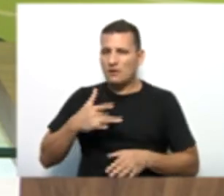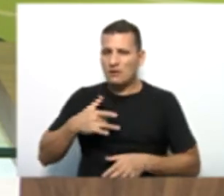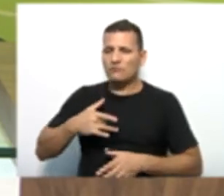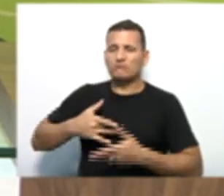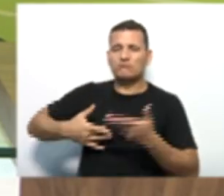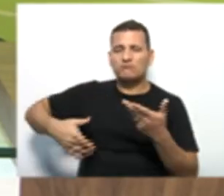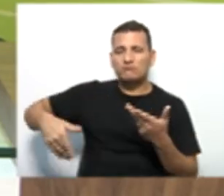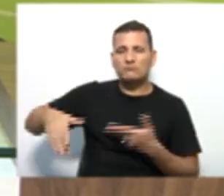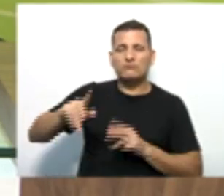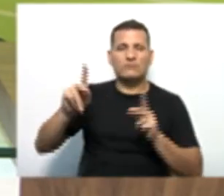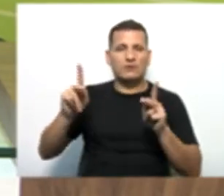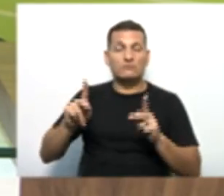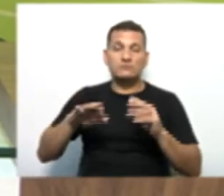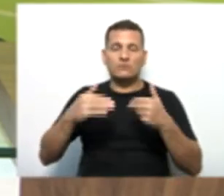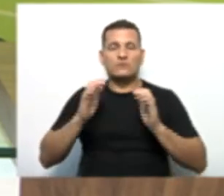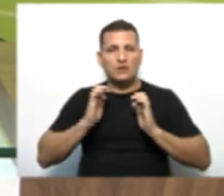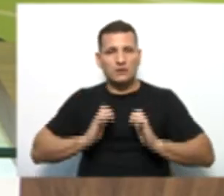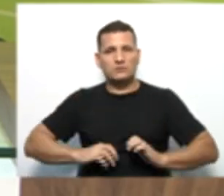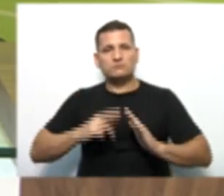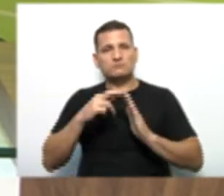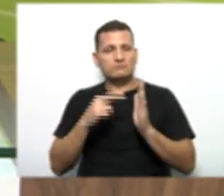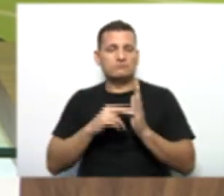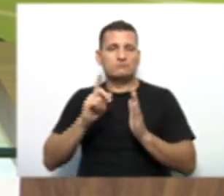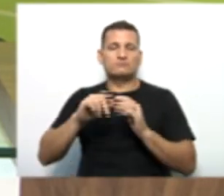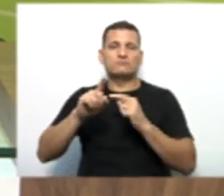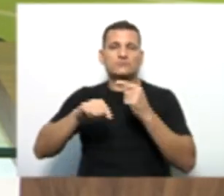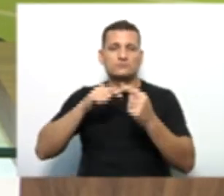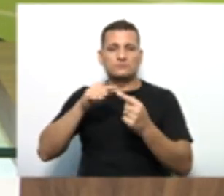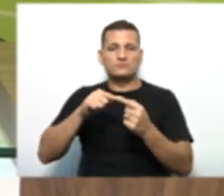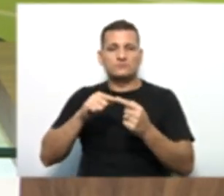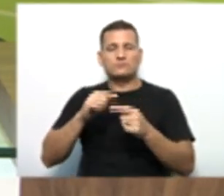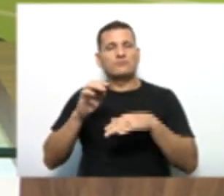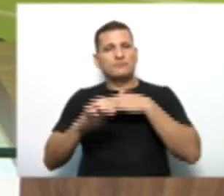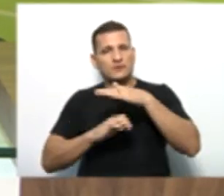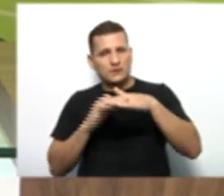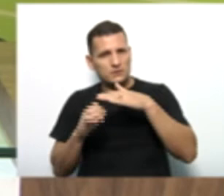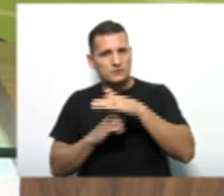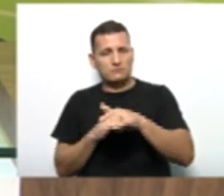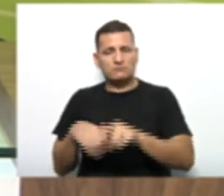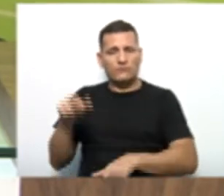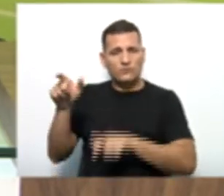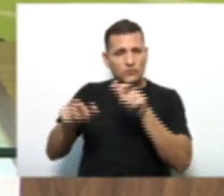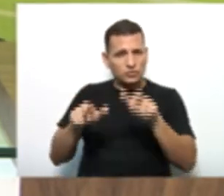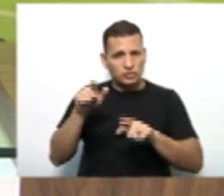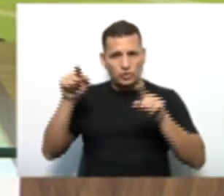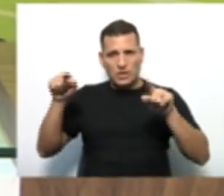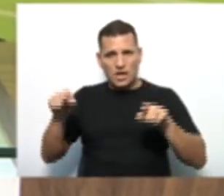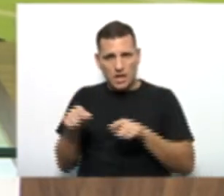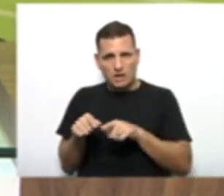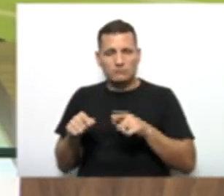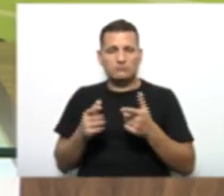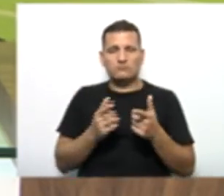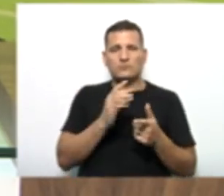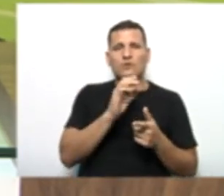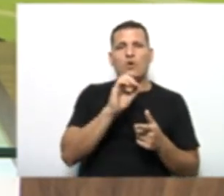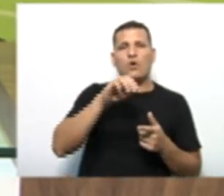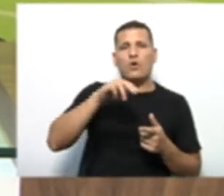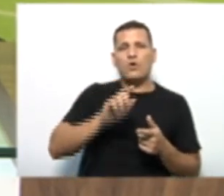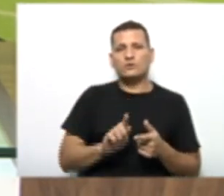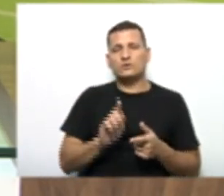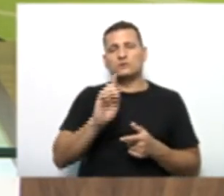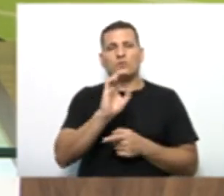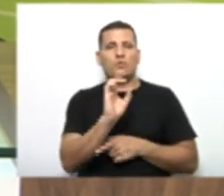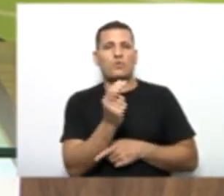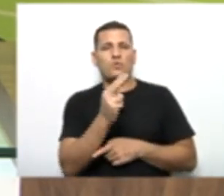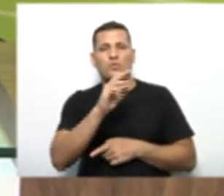código de ética ele tem esse objetivo, né? De que a empresa, os trabalhadores de uma empresa, de uma ONG ou de uma cooperativa,